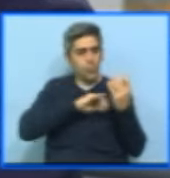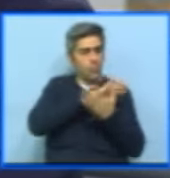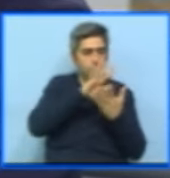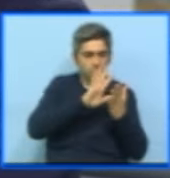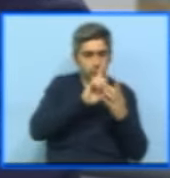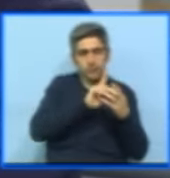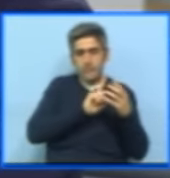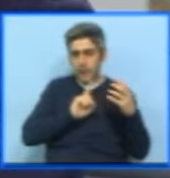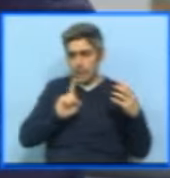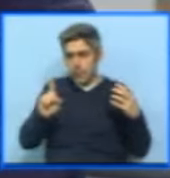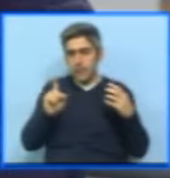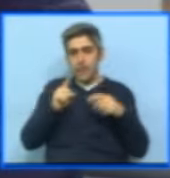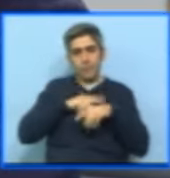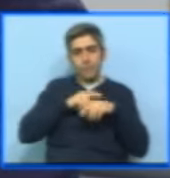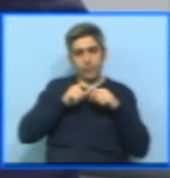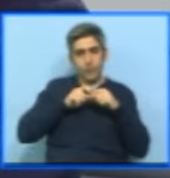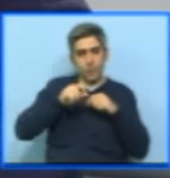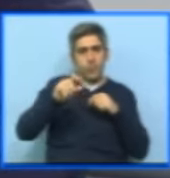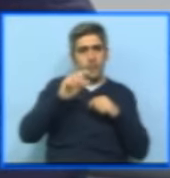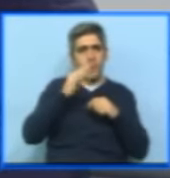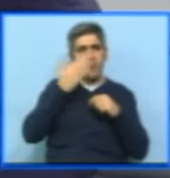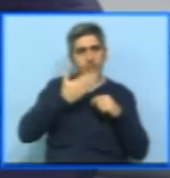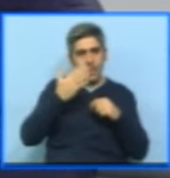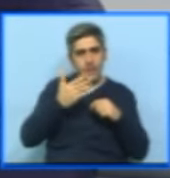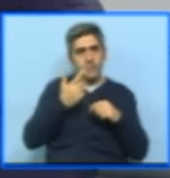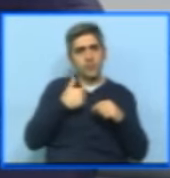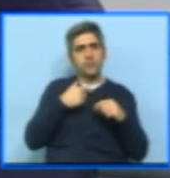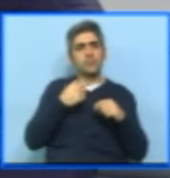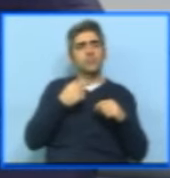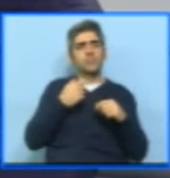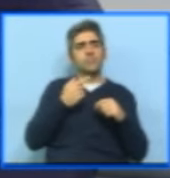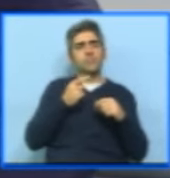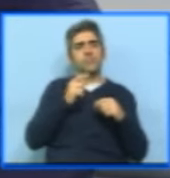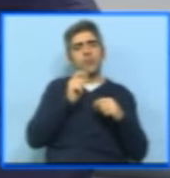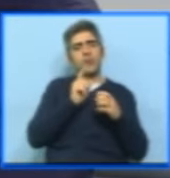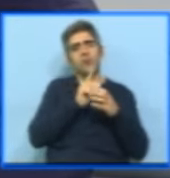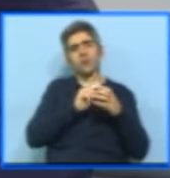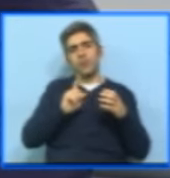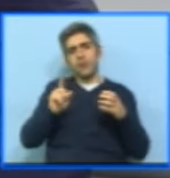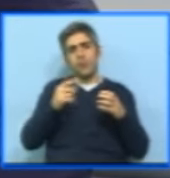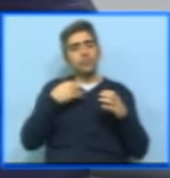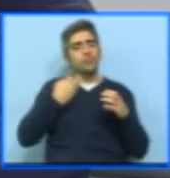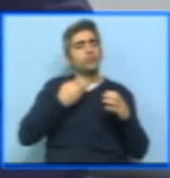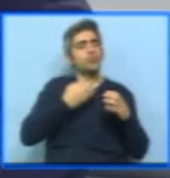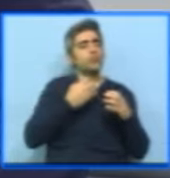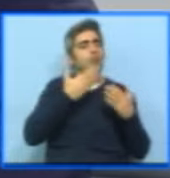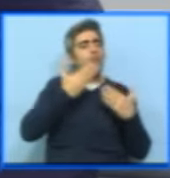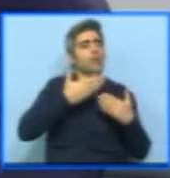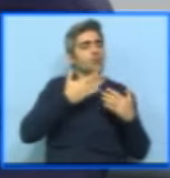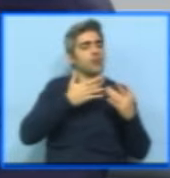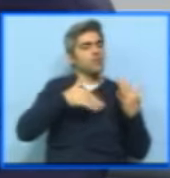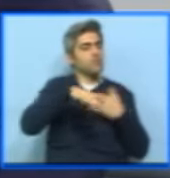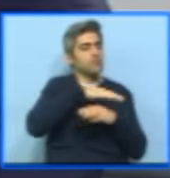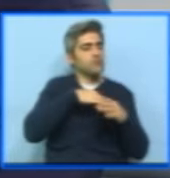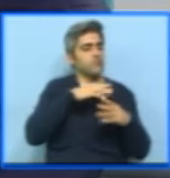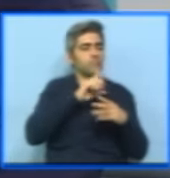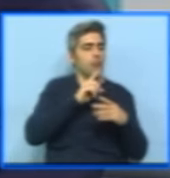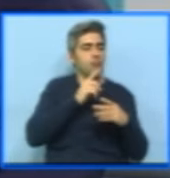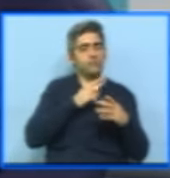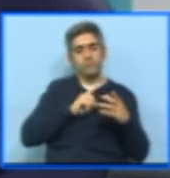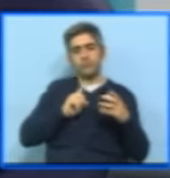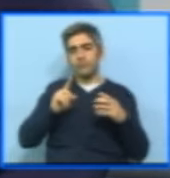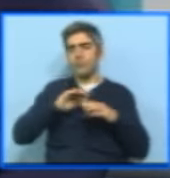quaresma, nós sairmos dos nossos refúgios rotineiros e viciados para visitarmos